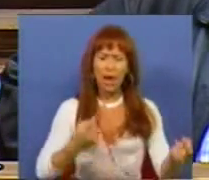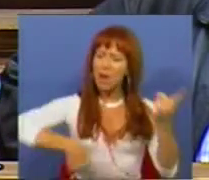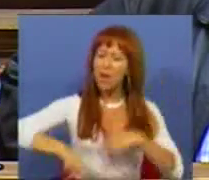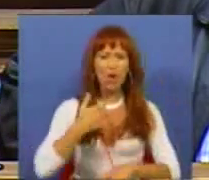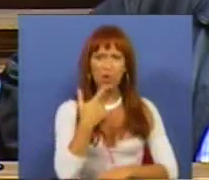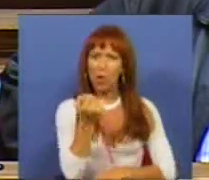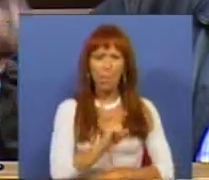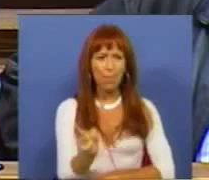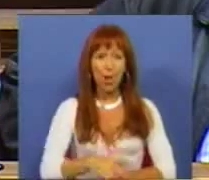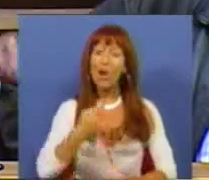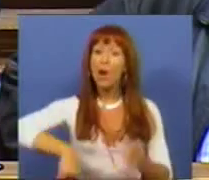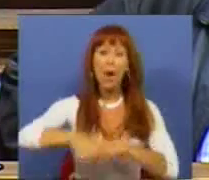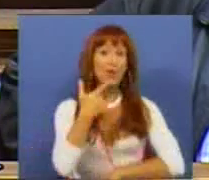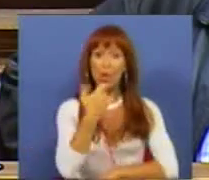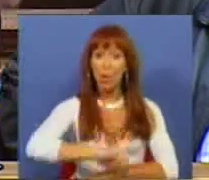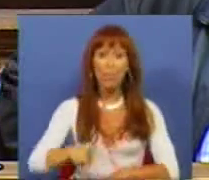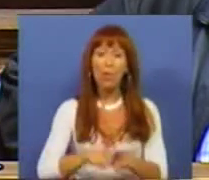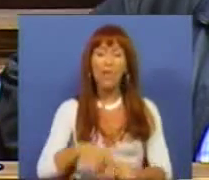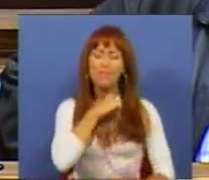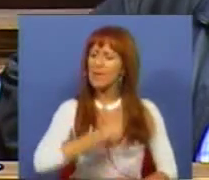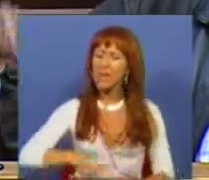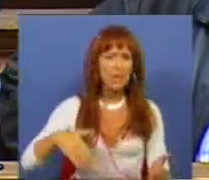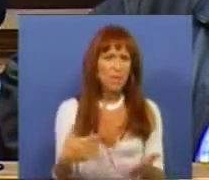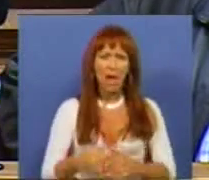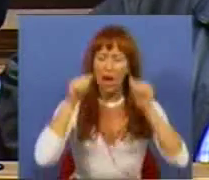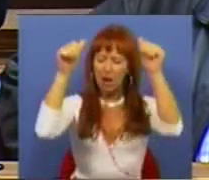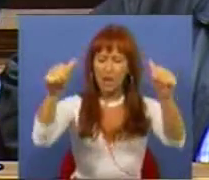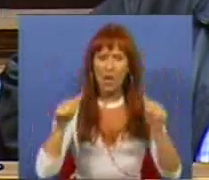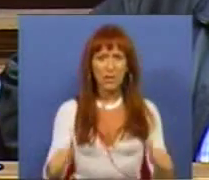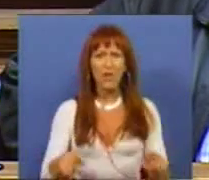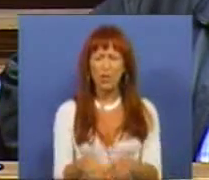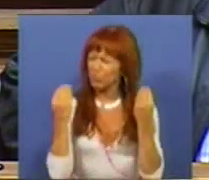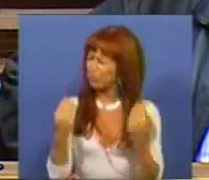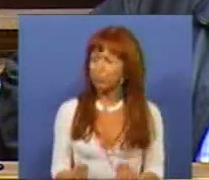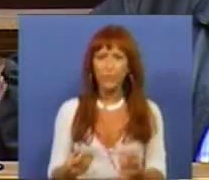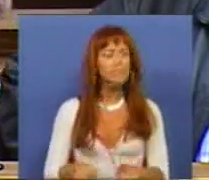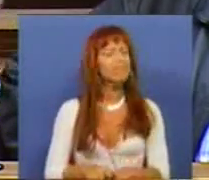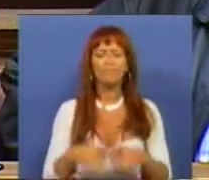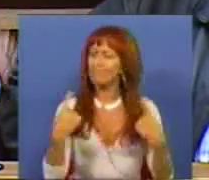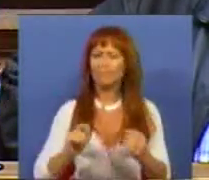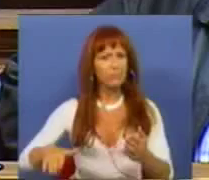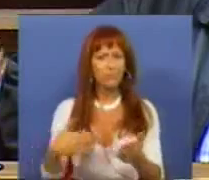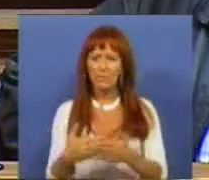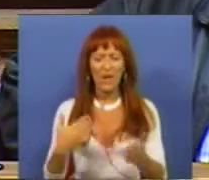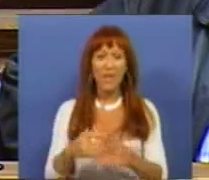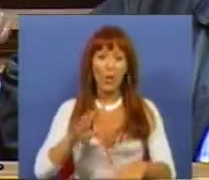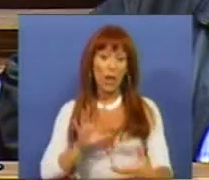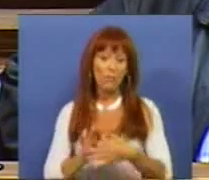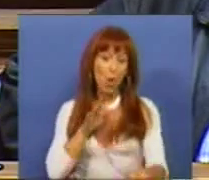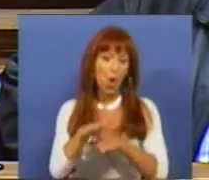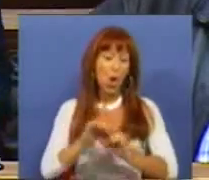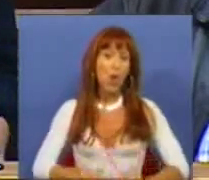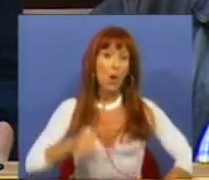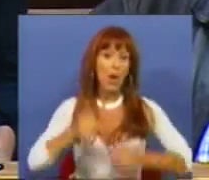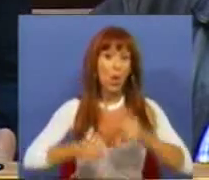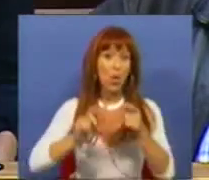não podemos permitir que classificações injustas tenham efeitos nos concursos e na